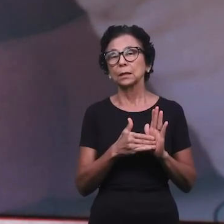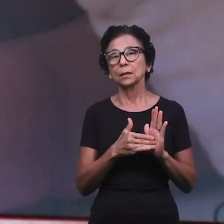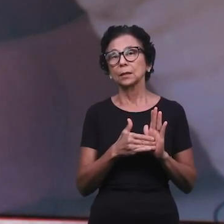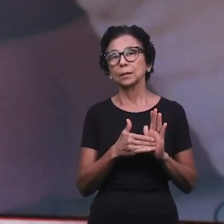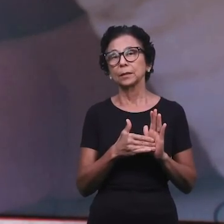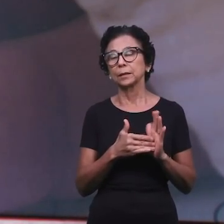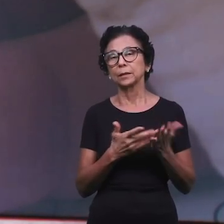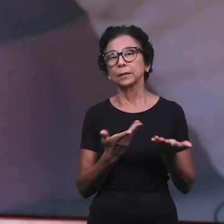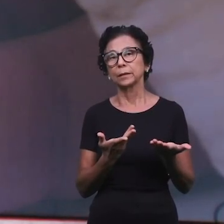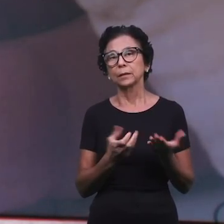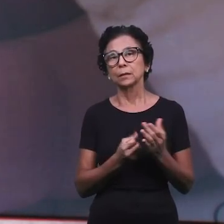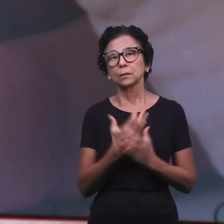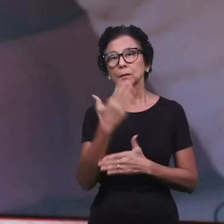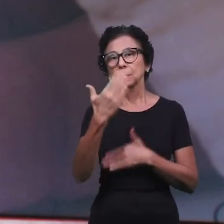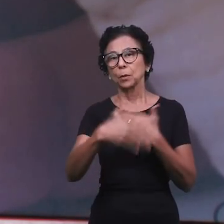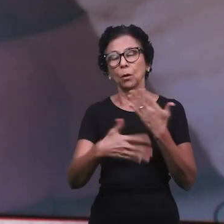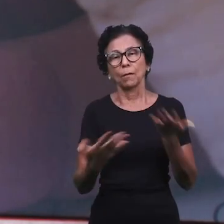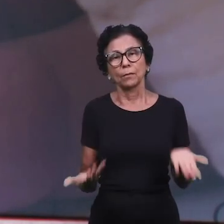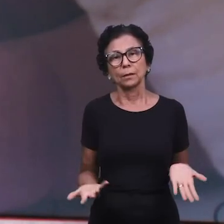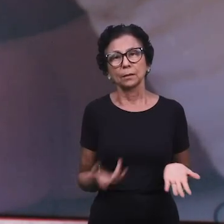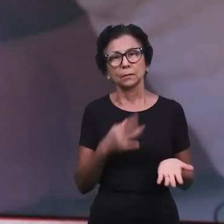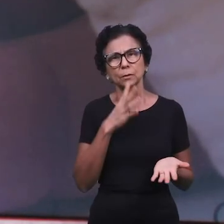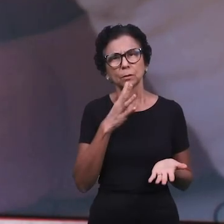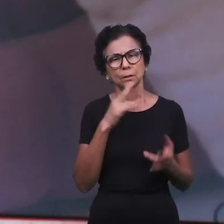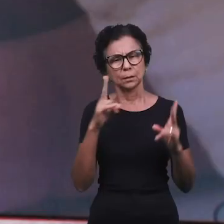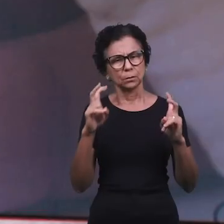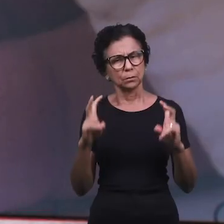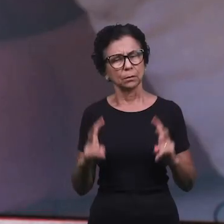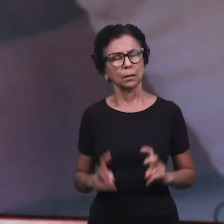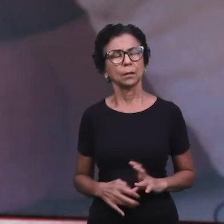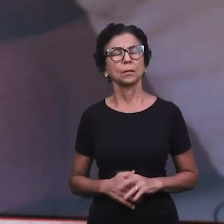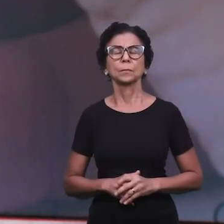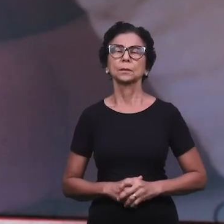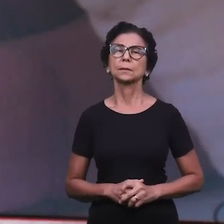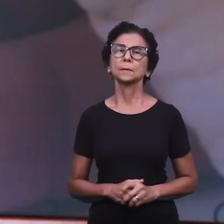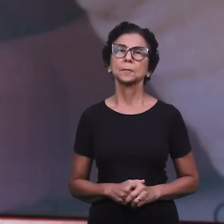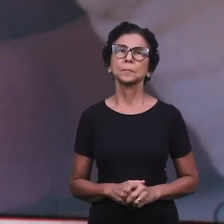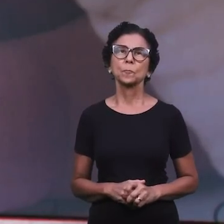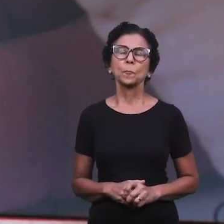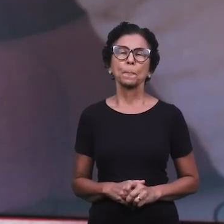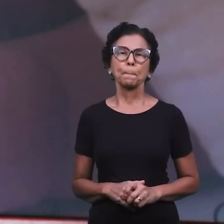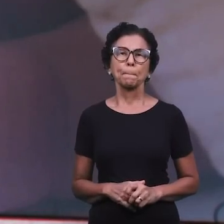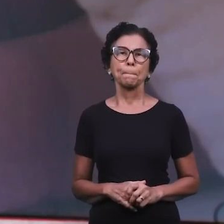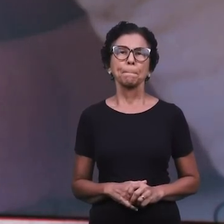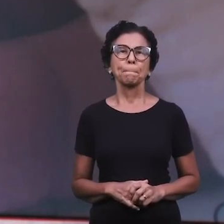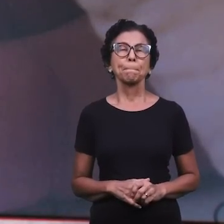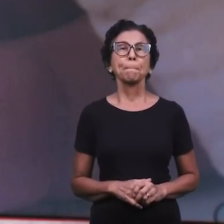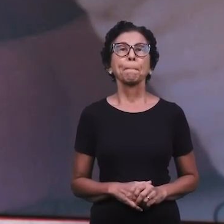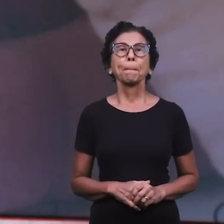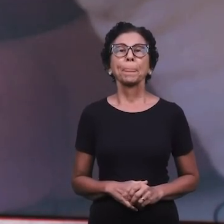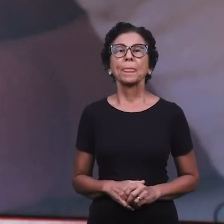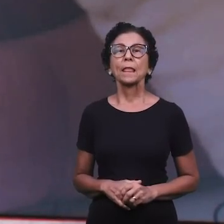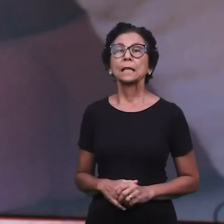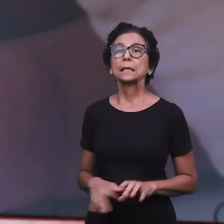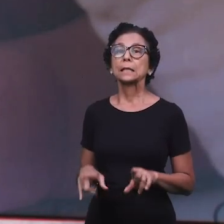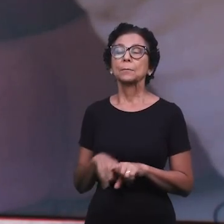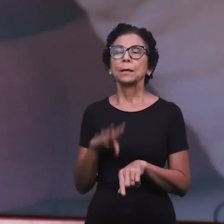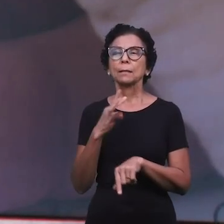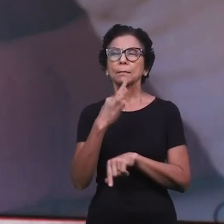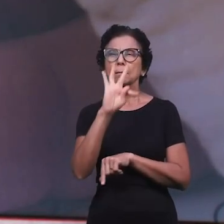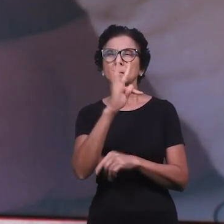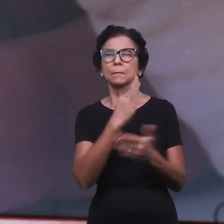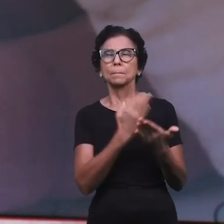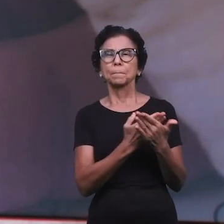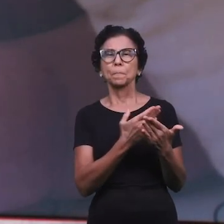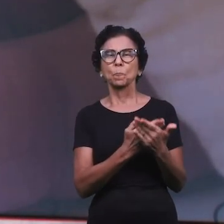vai conhecendo esses temas ao longo do tempo, tá? O que deve ser priorizado. Uso de técnicas de estudo, como